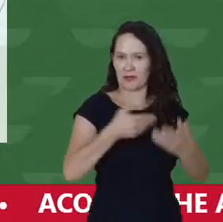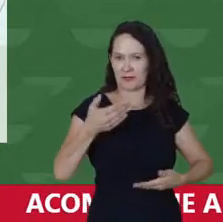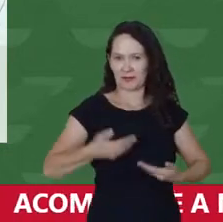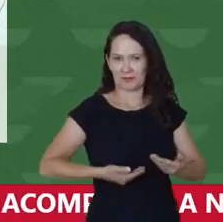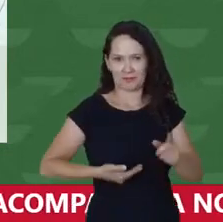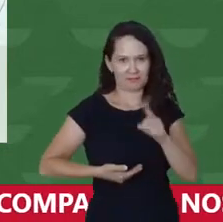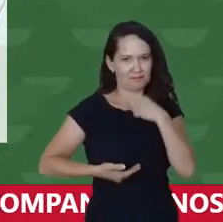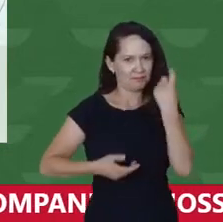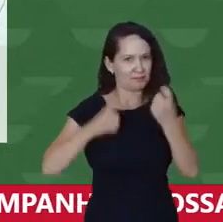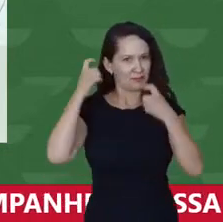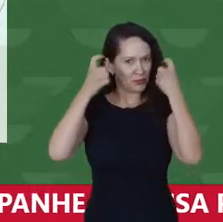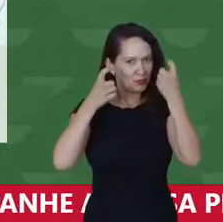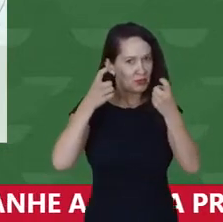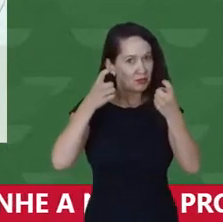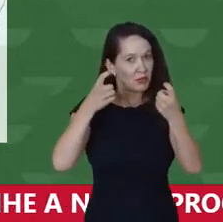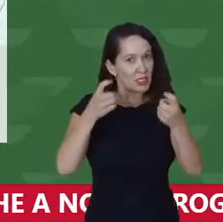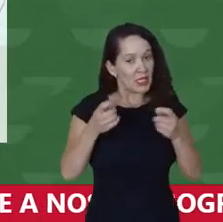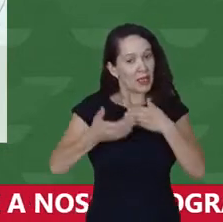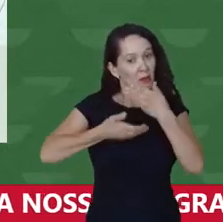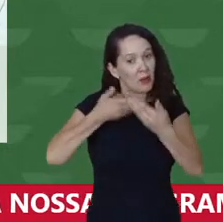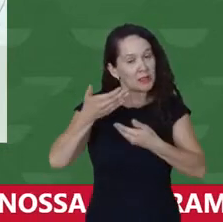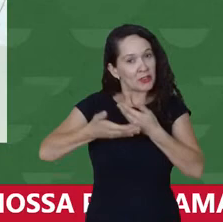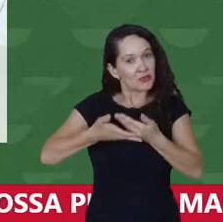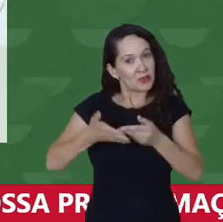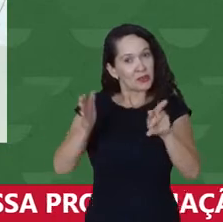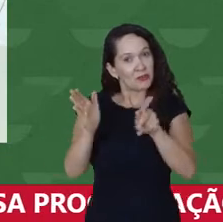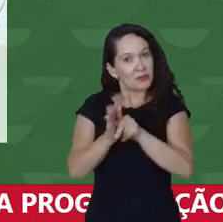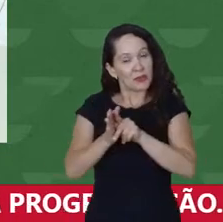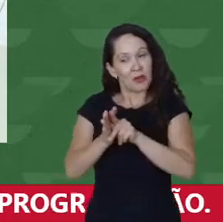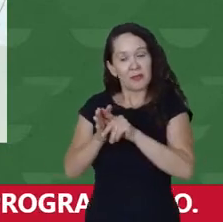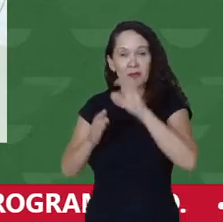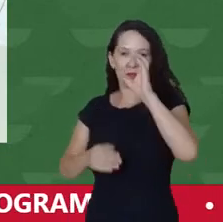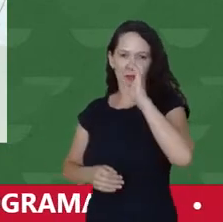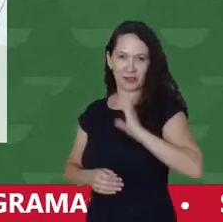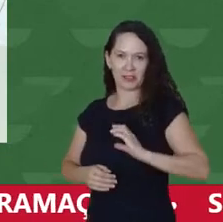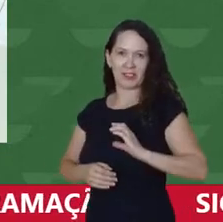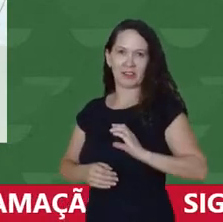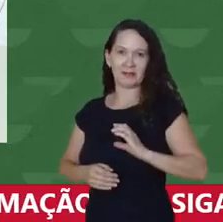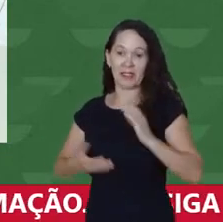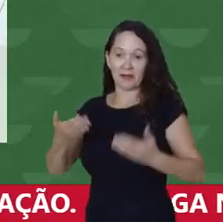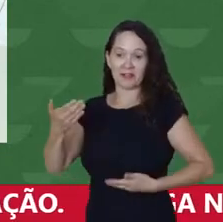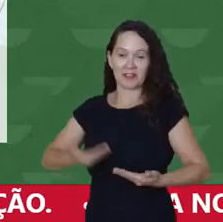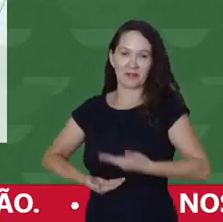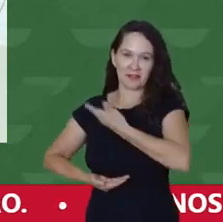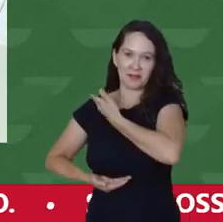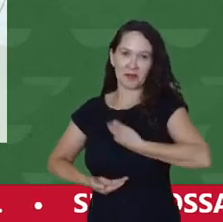nossa preocupação é com o serviço público que é prestado para o cidadão. Então eu queria que na sua intervenção